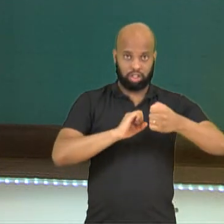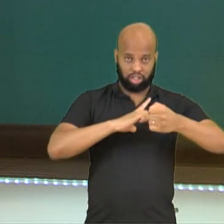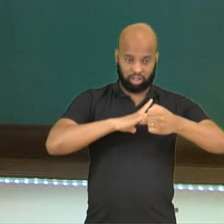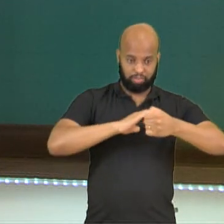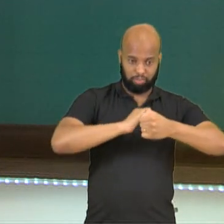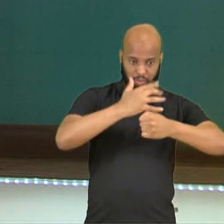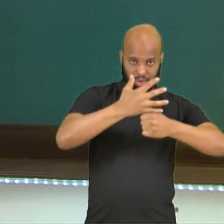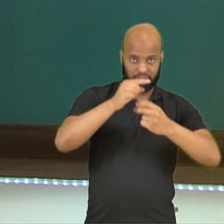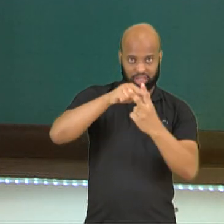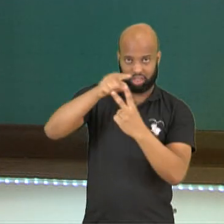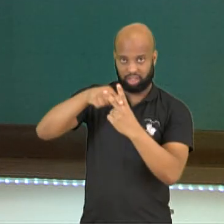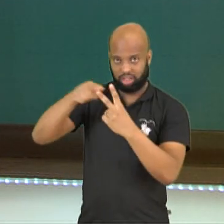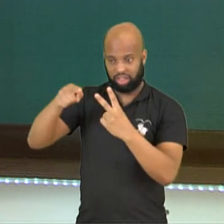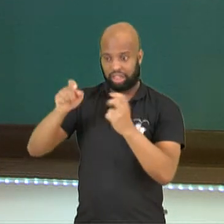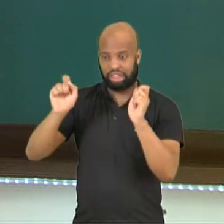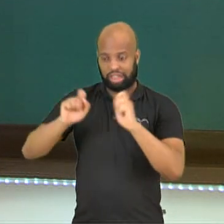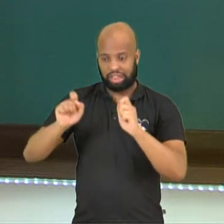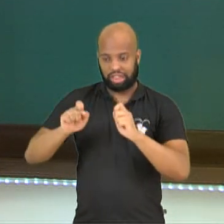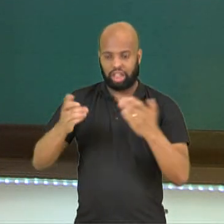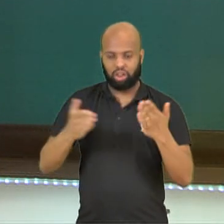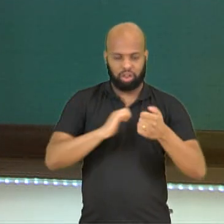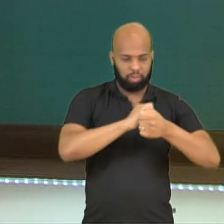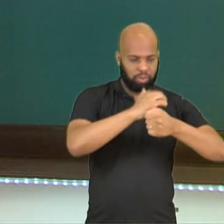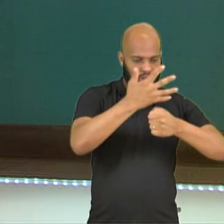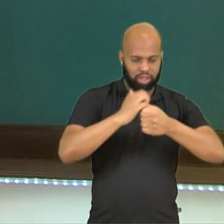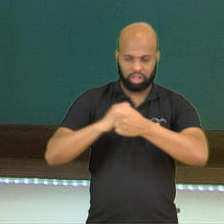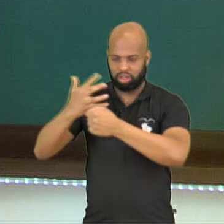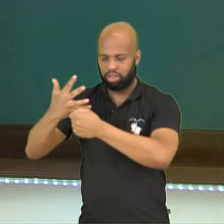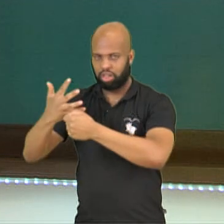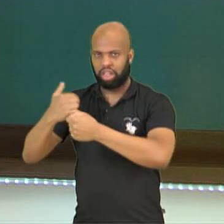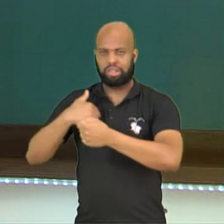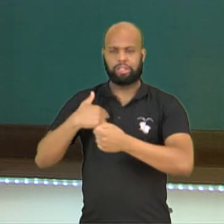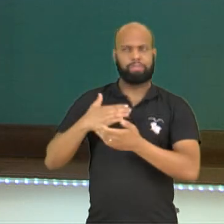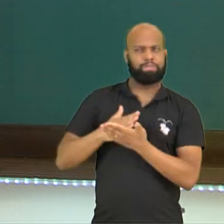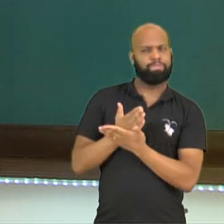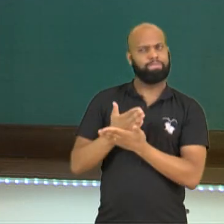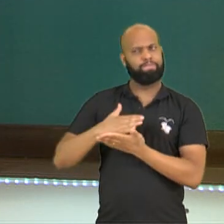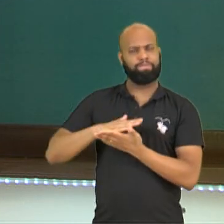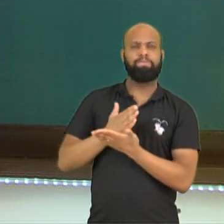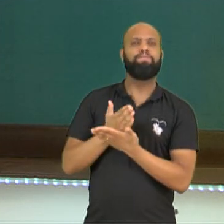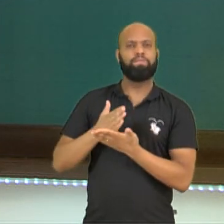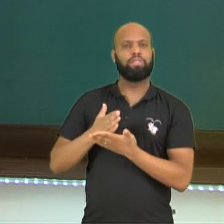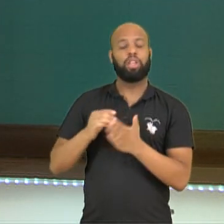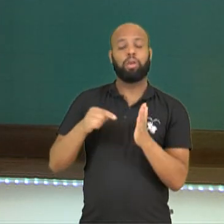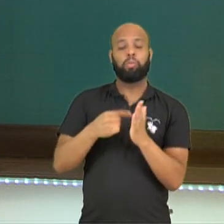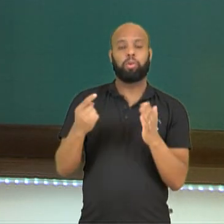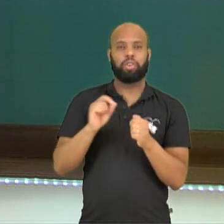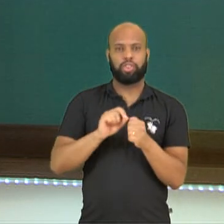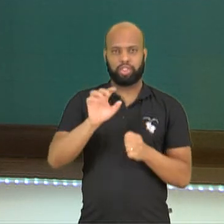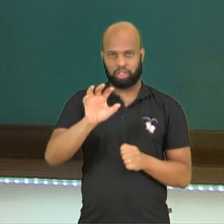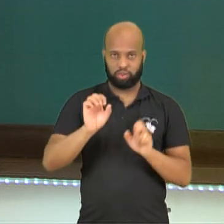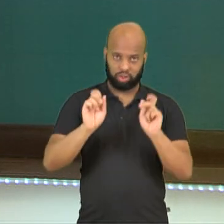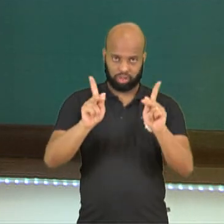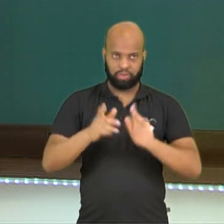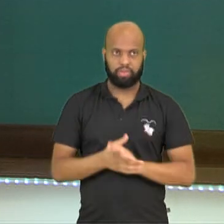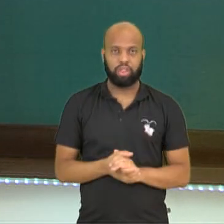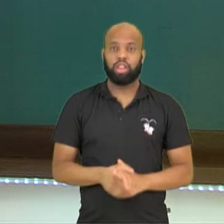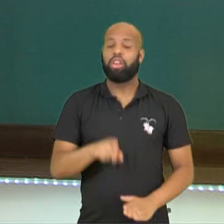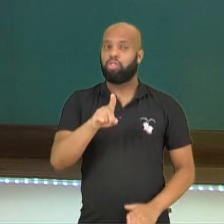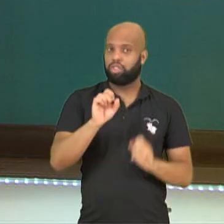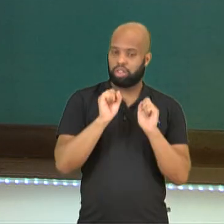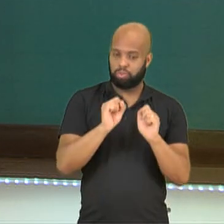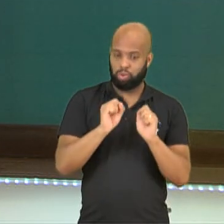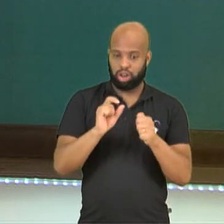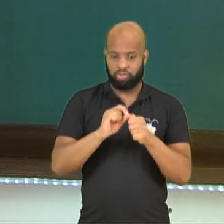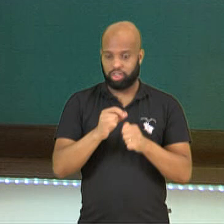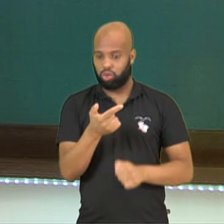pode ficar como duas potências, tá bom? É o que me incomodou por primeiro, então é isso que eu fiz por primeiro, ok? Você pode ter